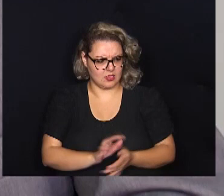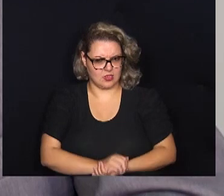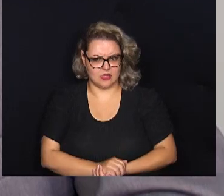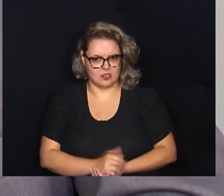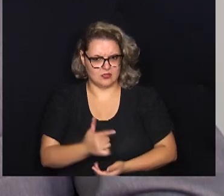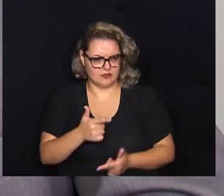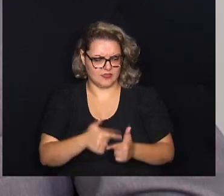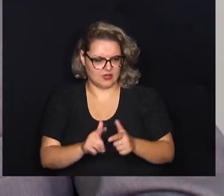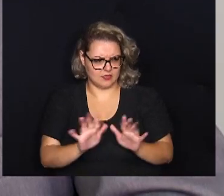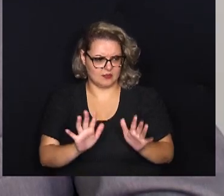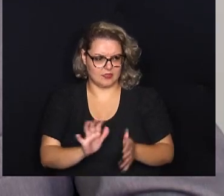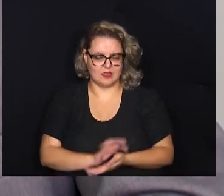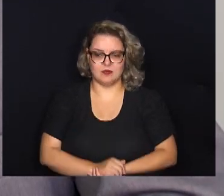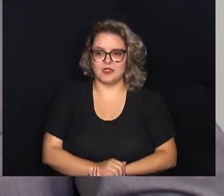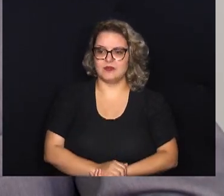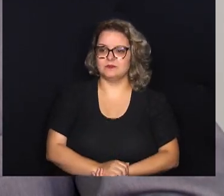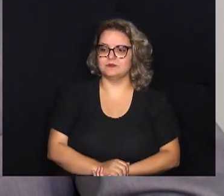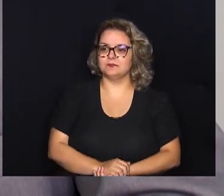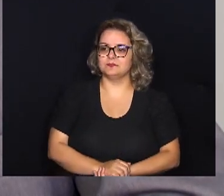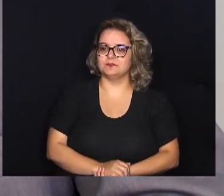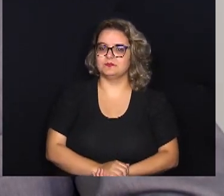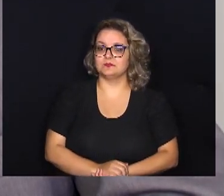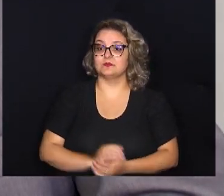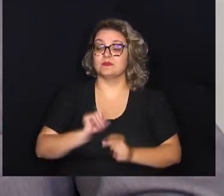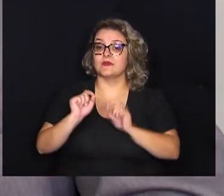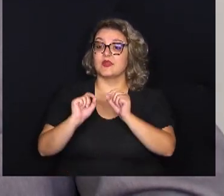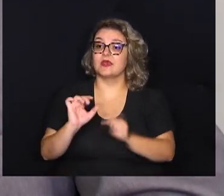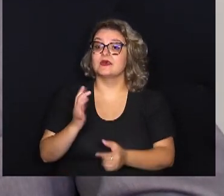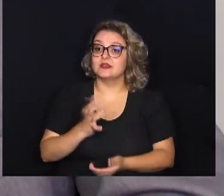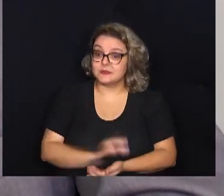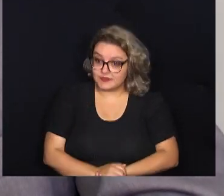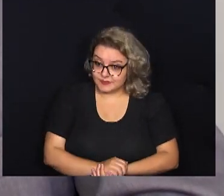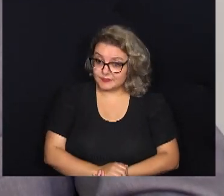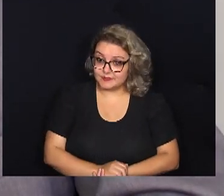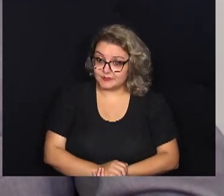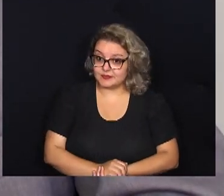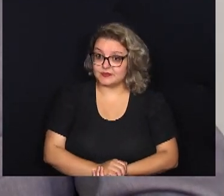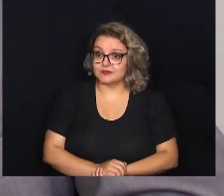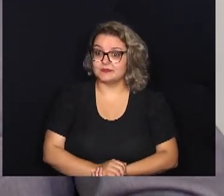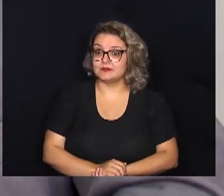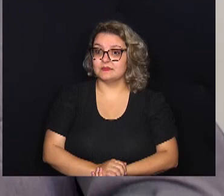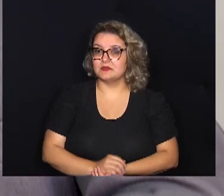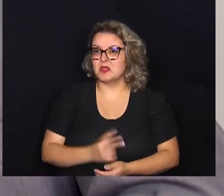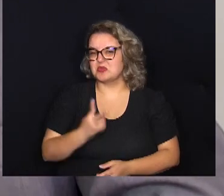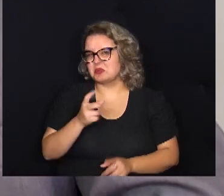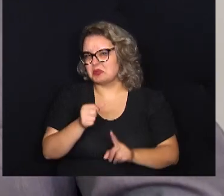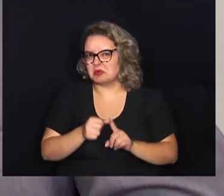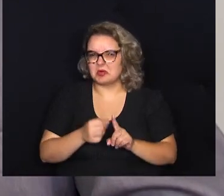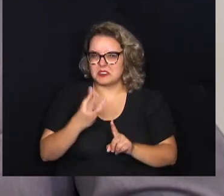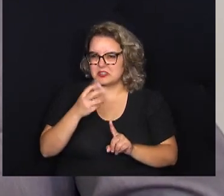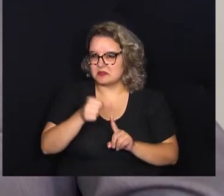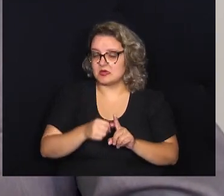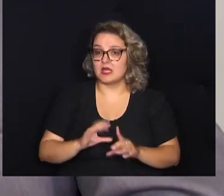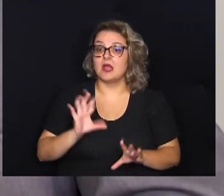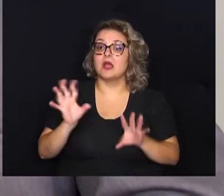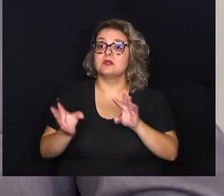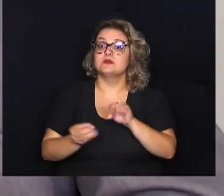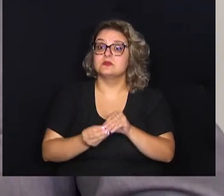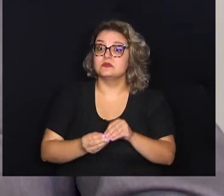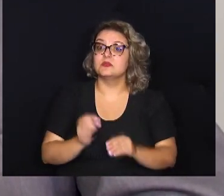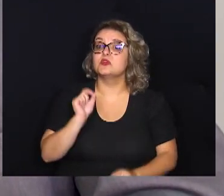ter problema. Aí o que aconteceu? Foi mais uns 2 ou 3 meses. Cheguei à conclusão do